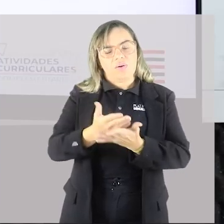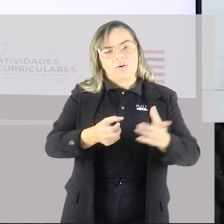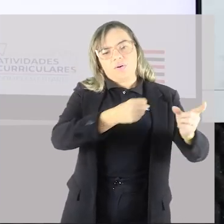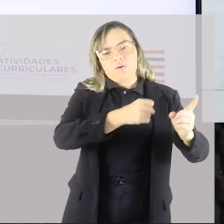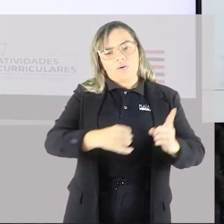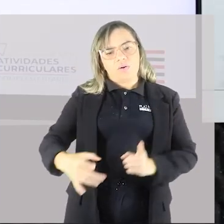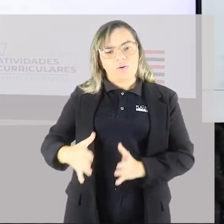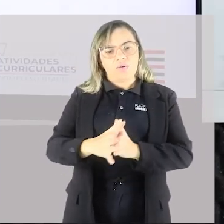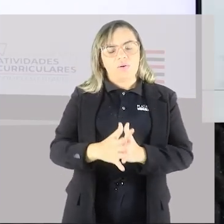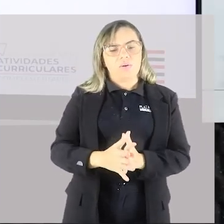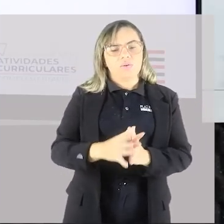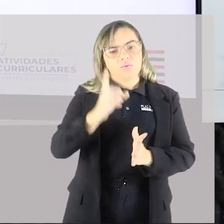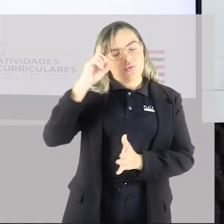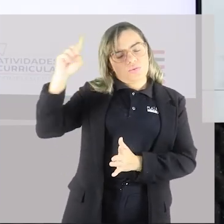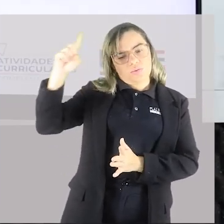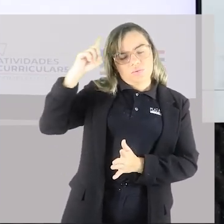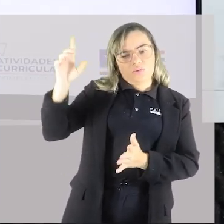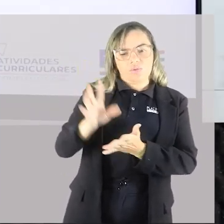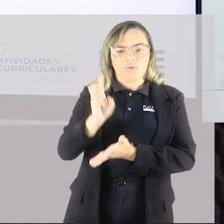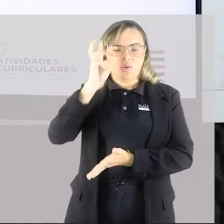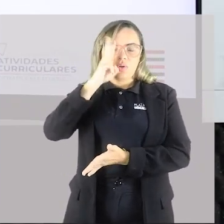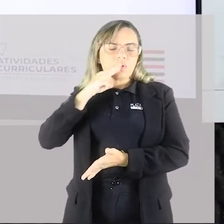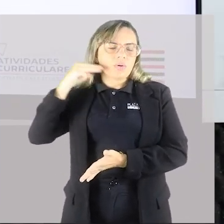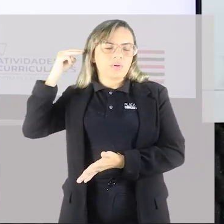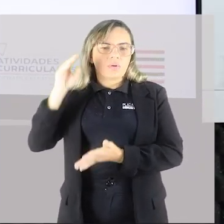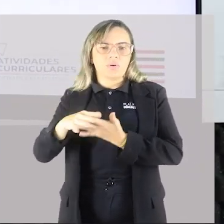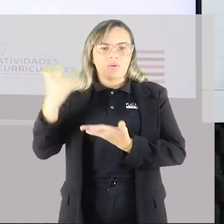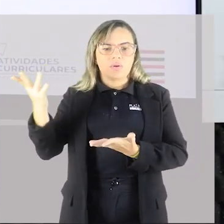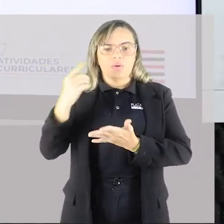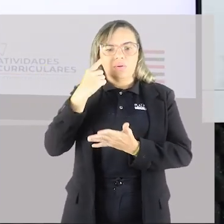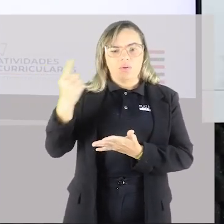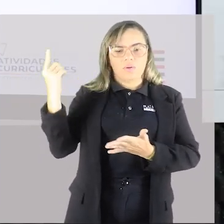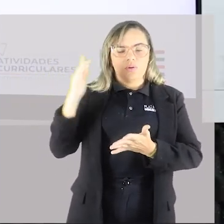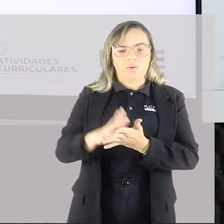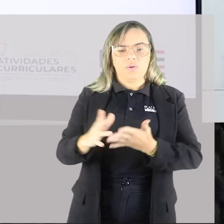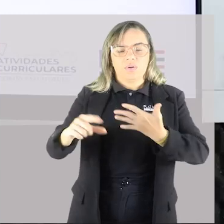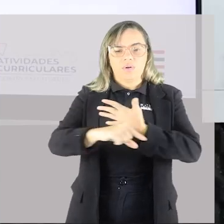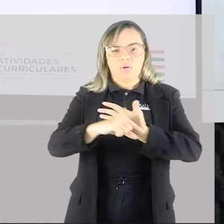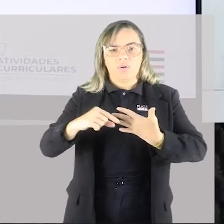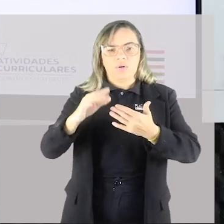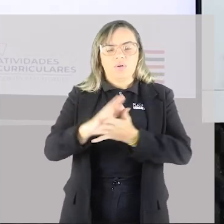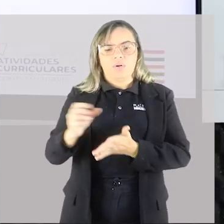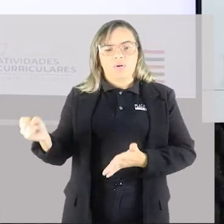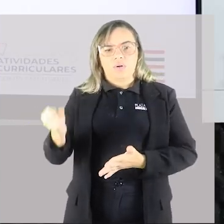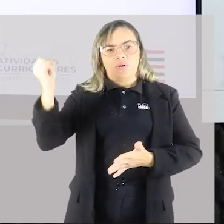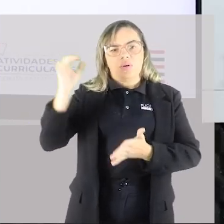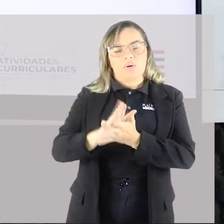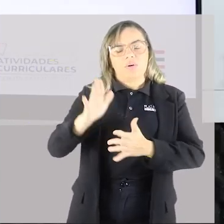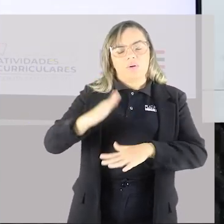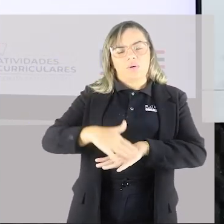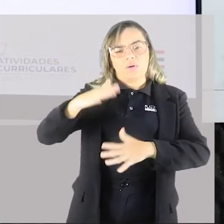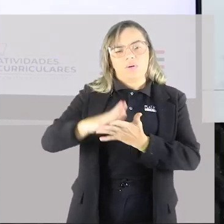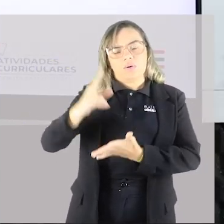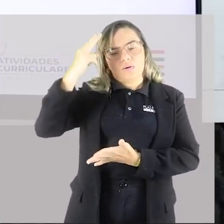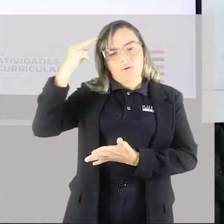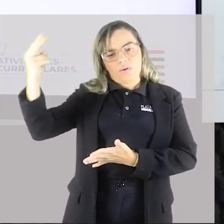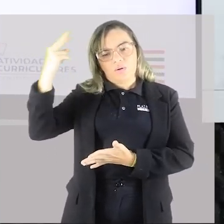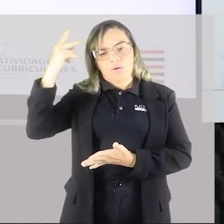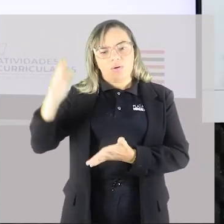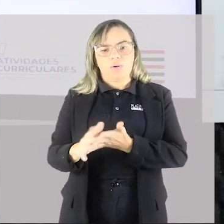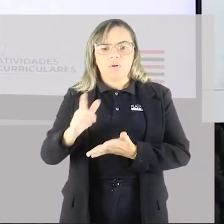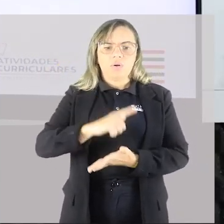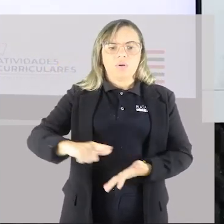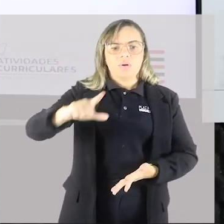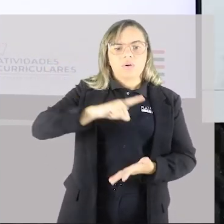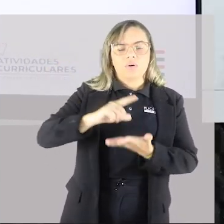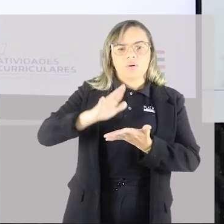realidade. Marx foi um dos pensadores mais importantes da nossa história, que teve